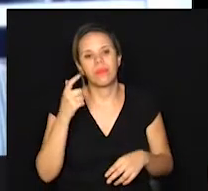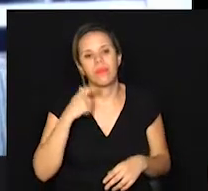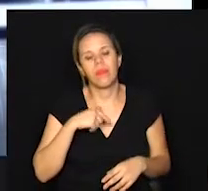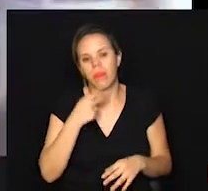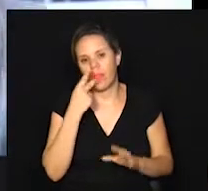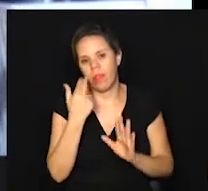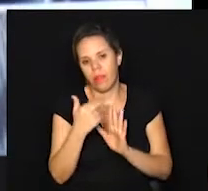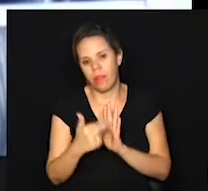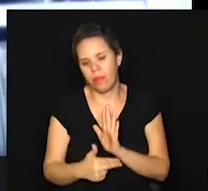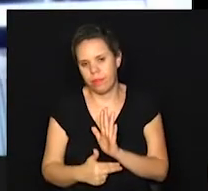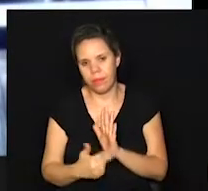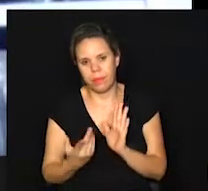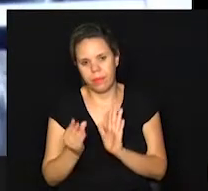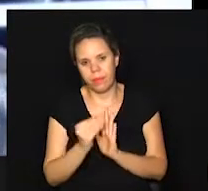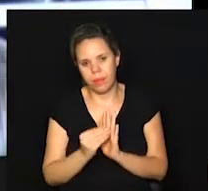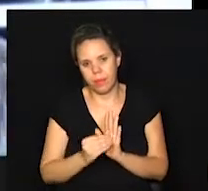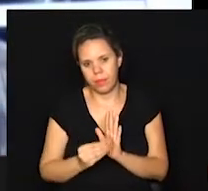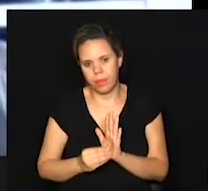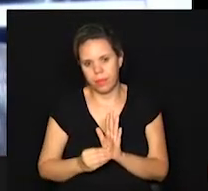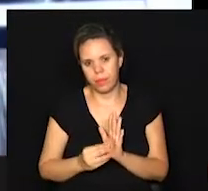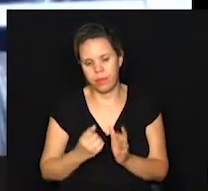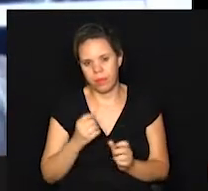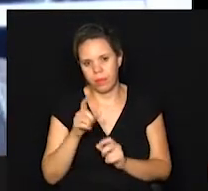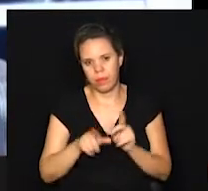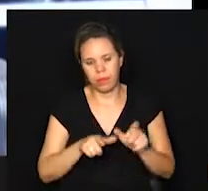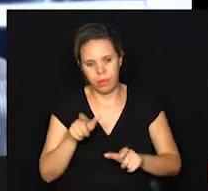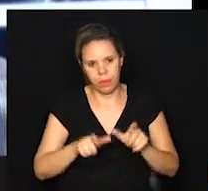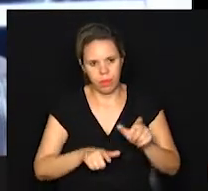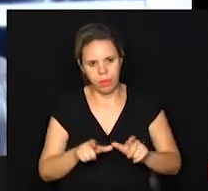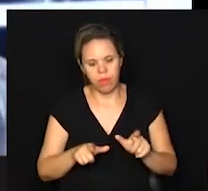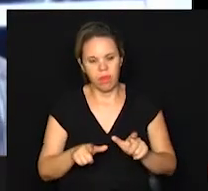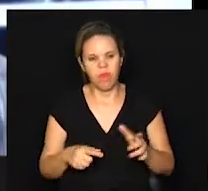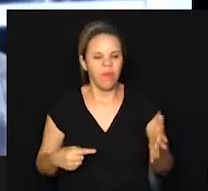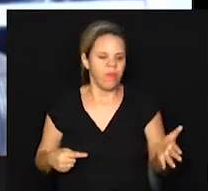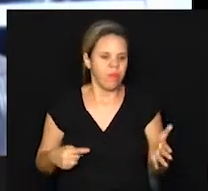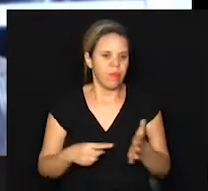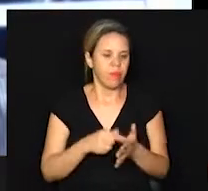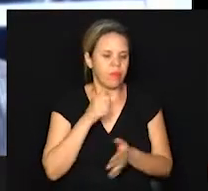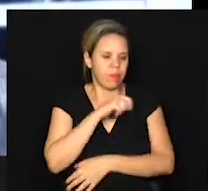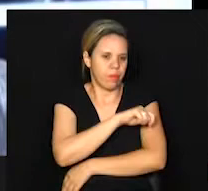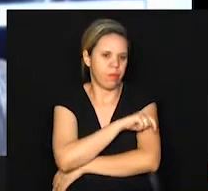citado, né, como sou mencionado na denúncia da aluna,